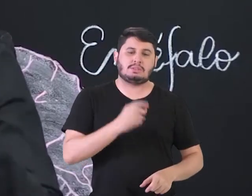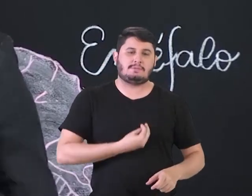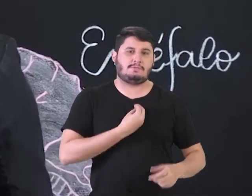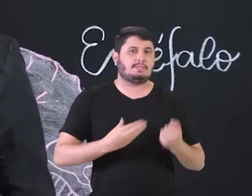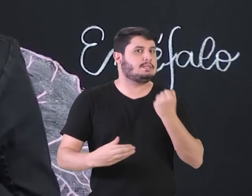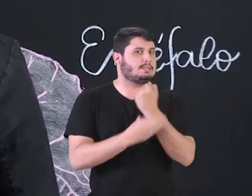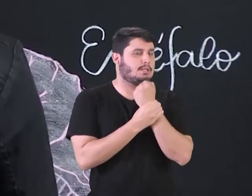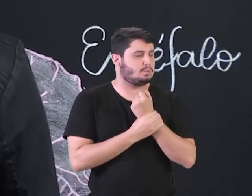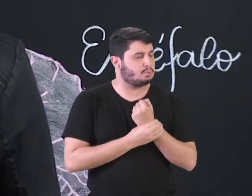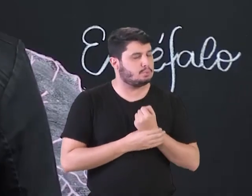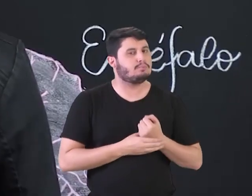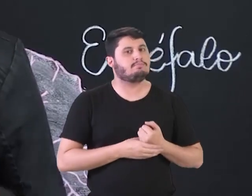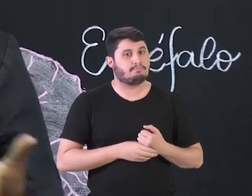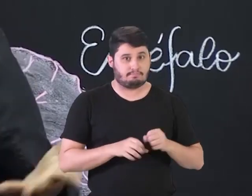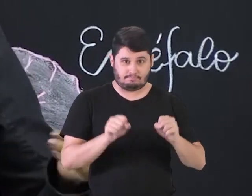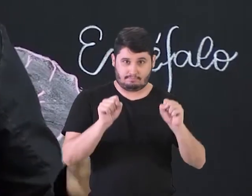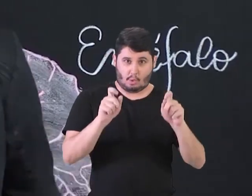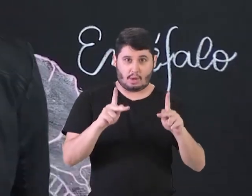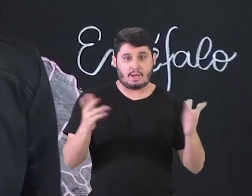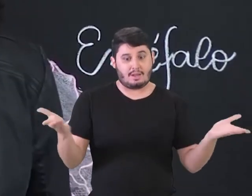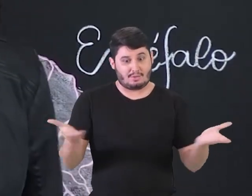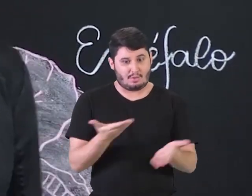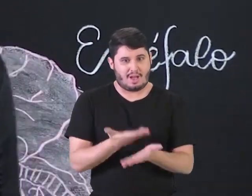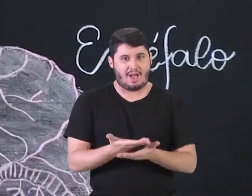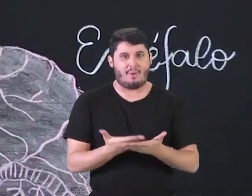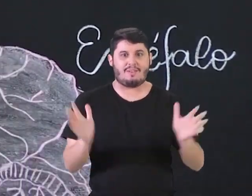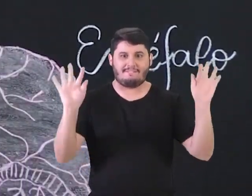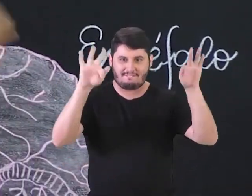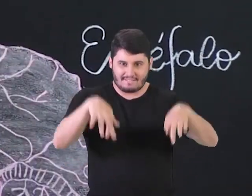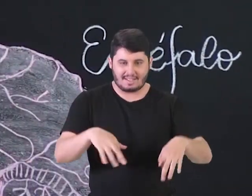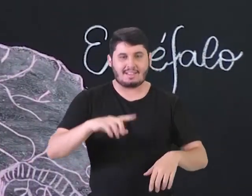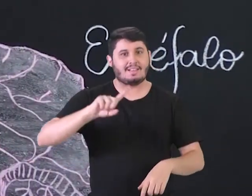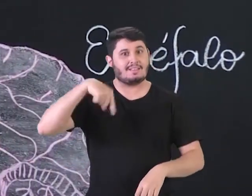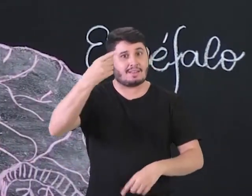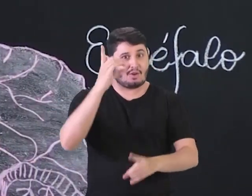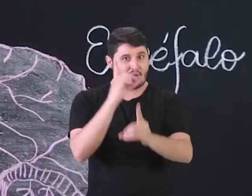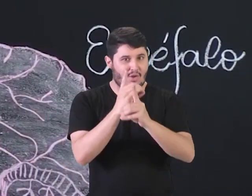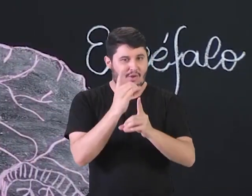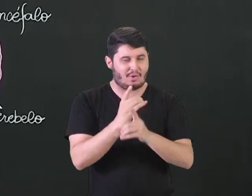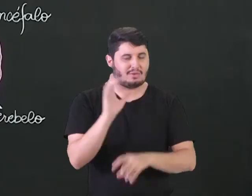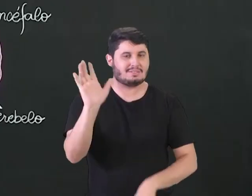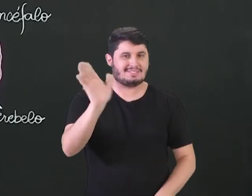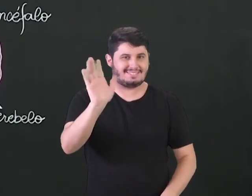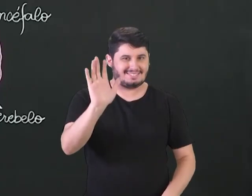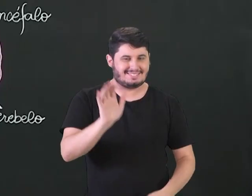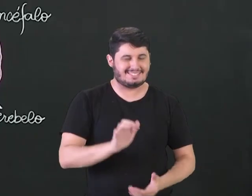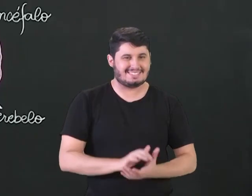Tranquilo? Então fechamos a nossa aula de hoje e até a próxima. Tchauzinho!